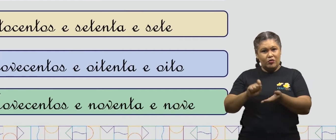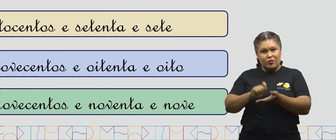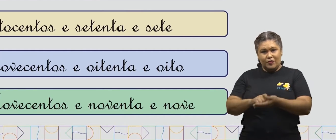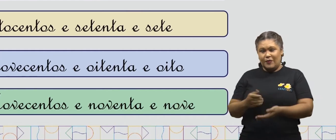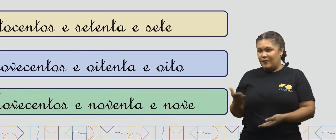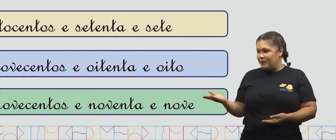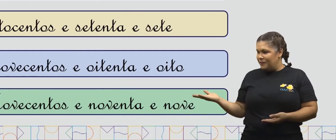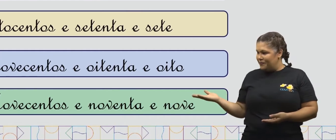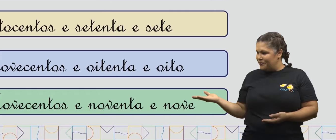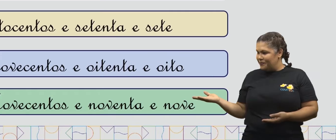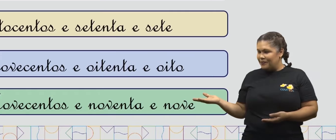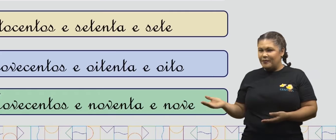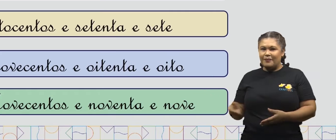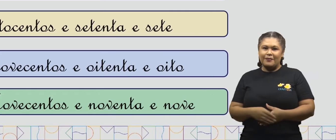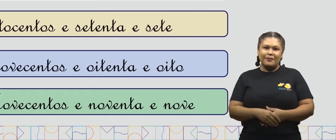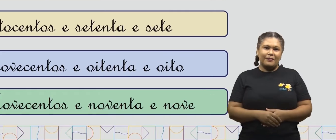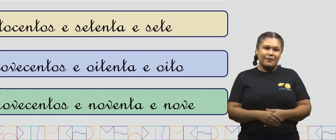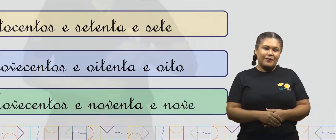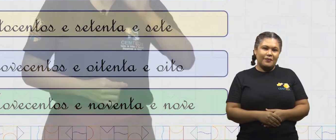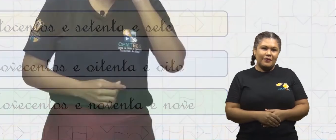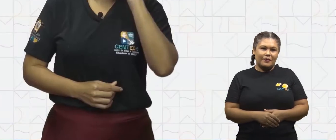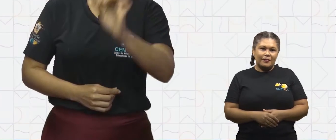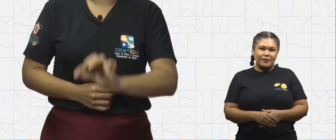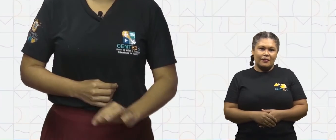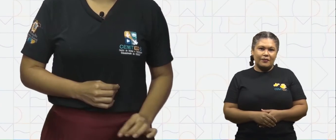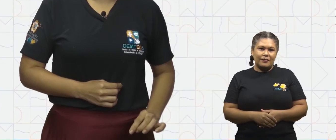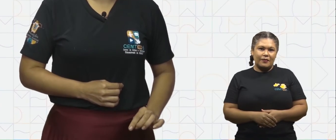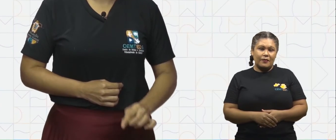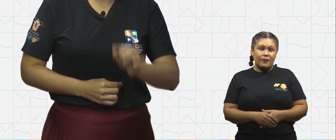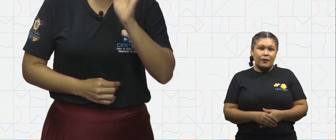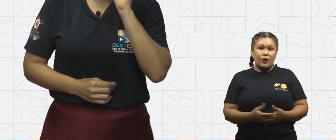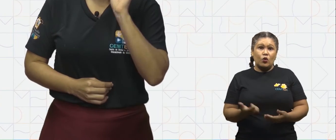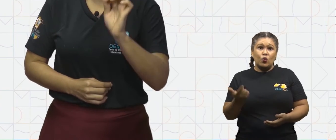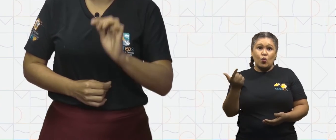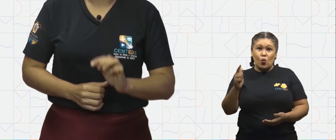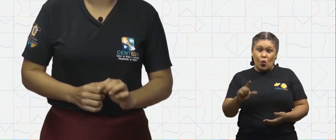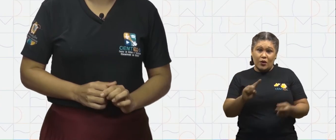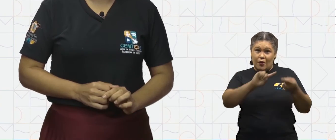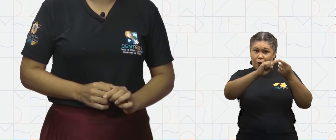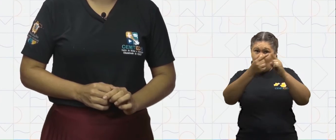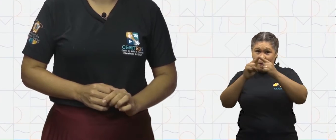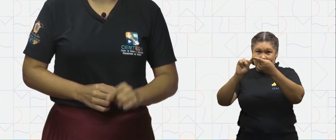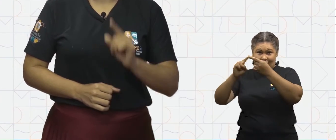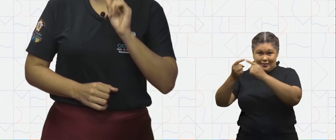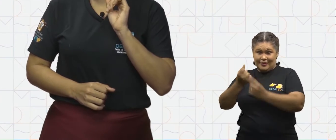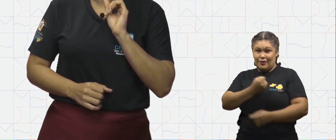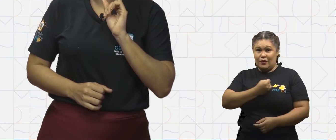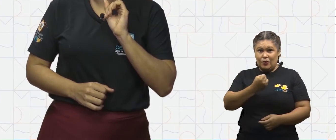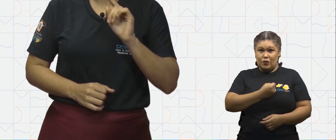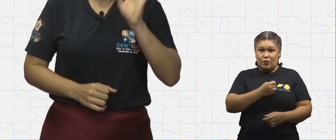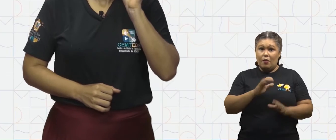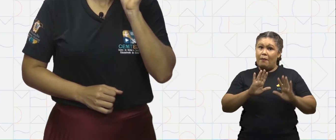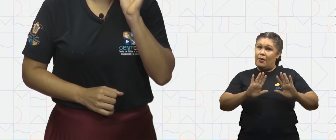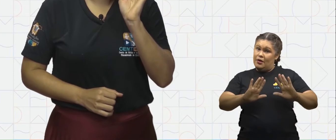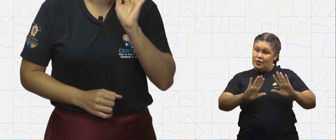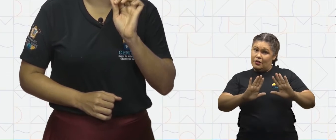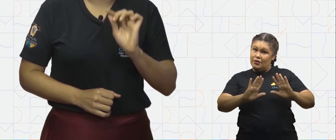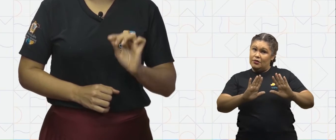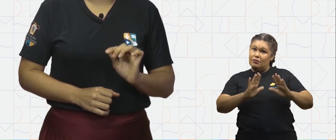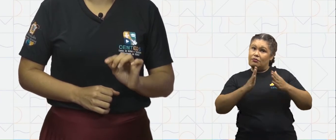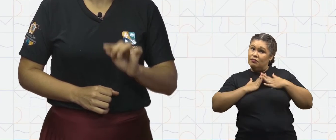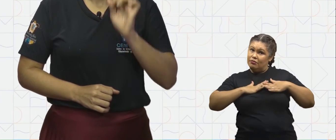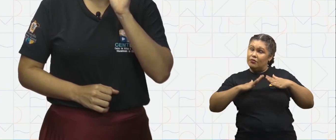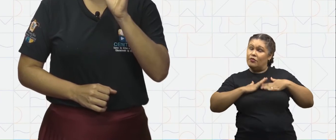999. E ele se escreve dessa forma. Agora vamos a mais uma combinação. Mas,